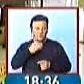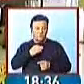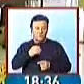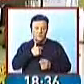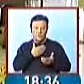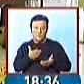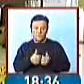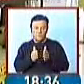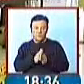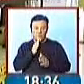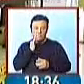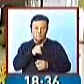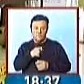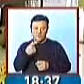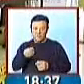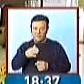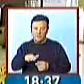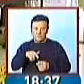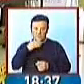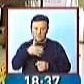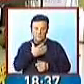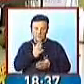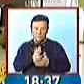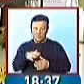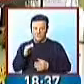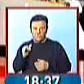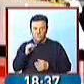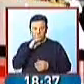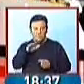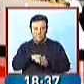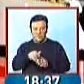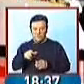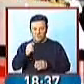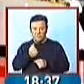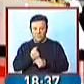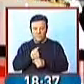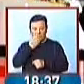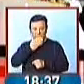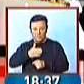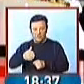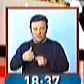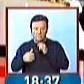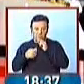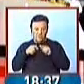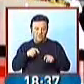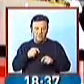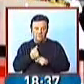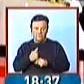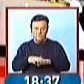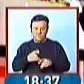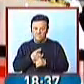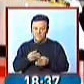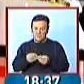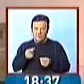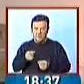convidamos todas as famílias com crianças dos 5 aos 12 anos a participar numa atividade prática, onde serão eles a manusear os